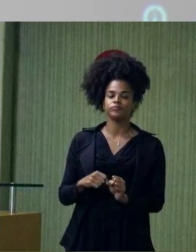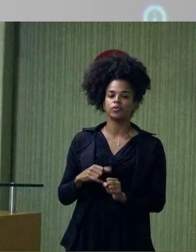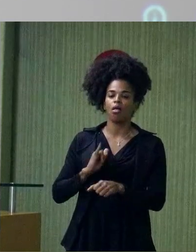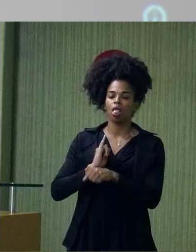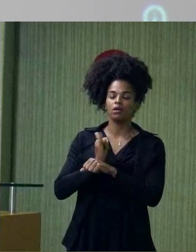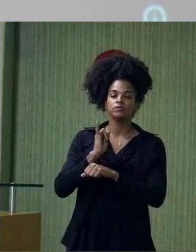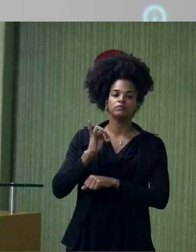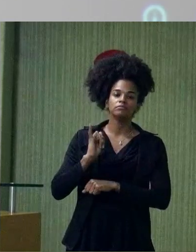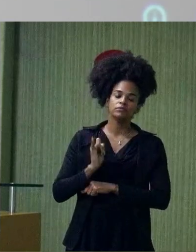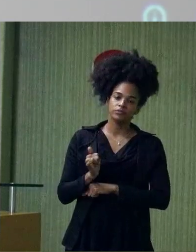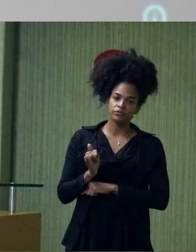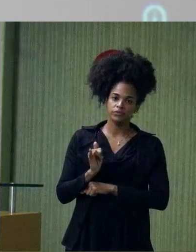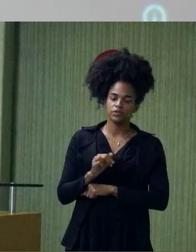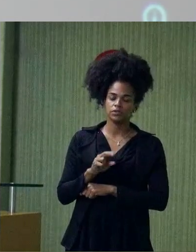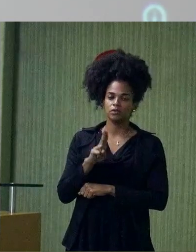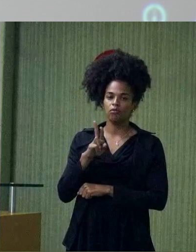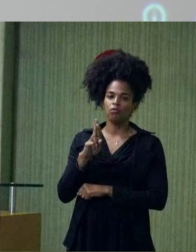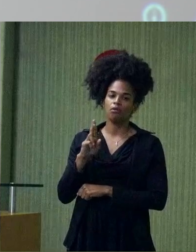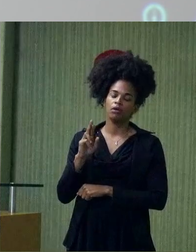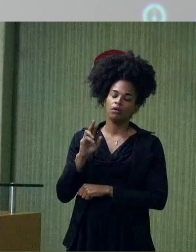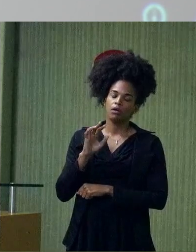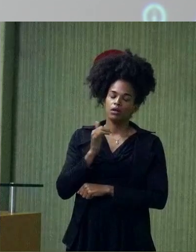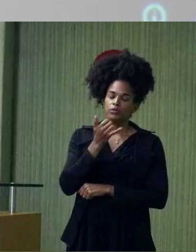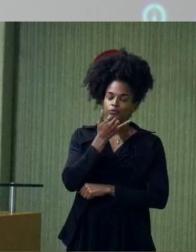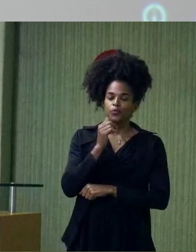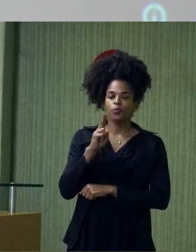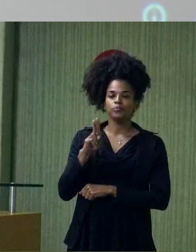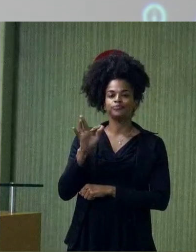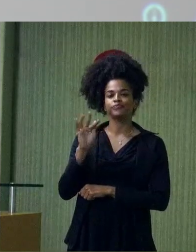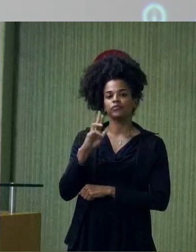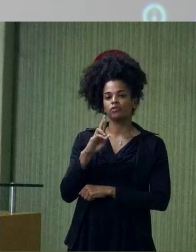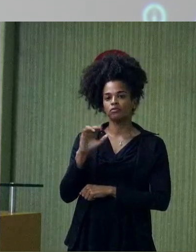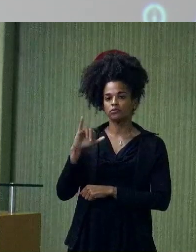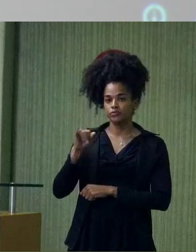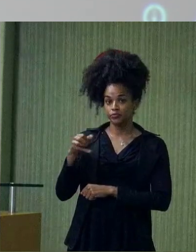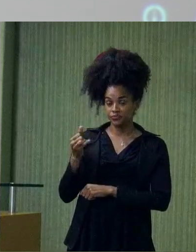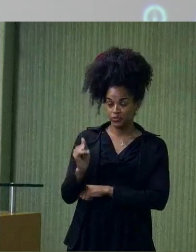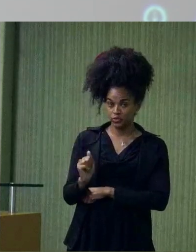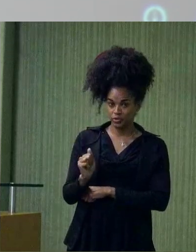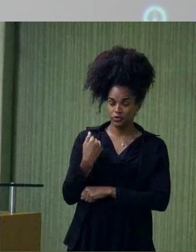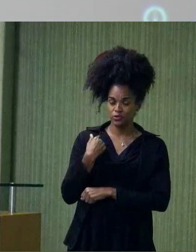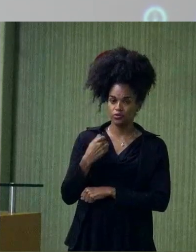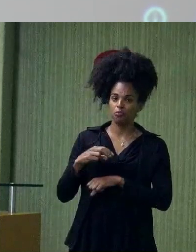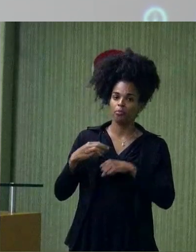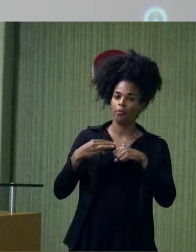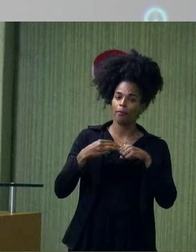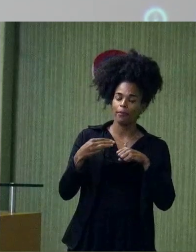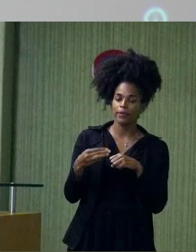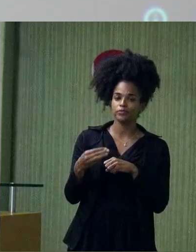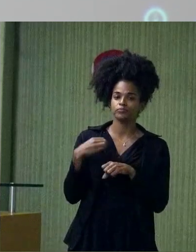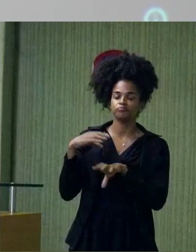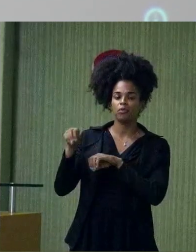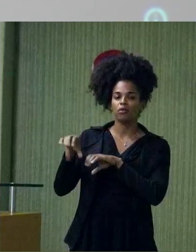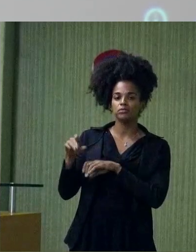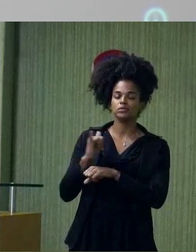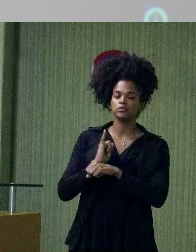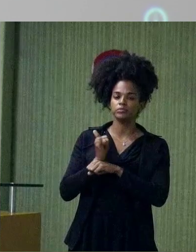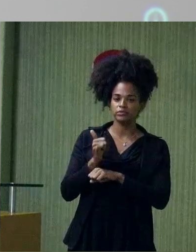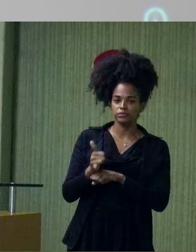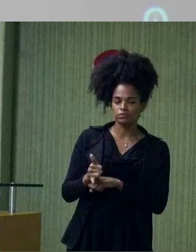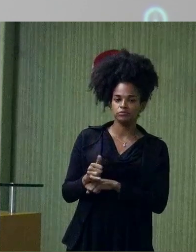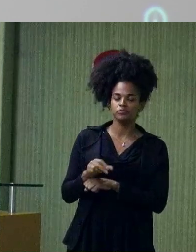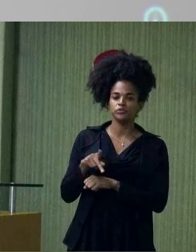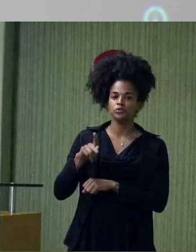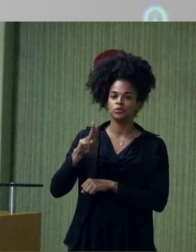Faculdade uf RJ tem mestrado em ensino de física pela USP e mestrado em política social e